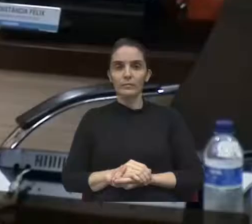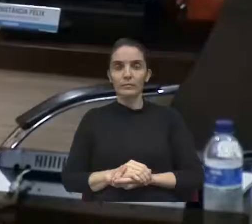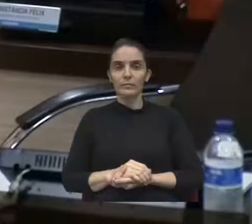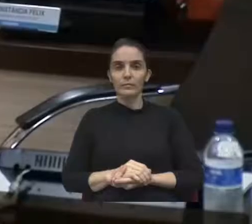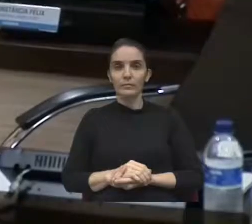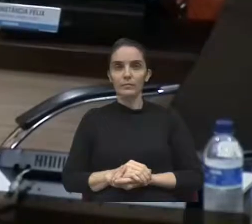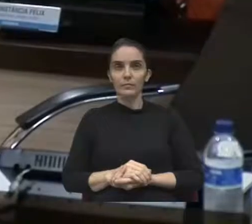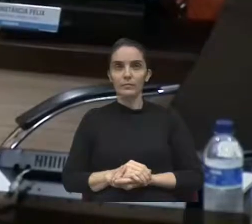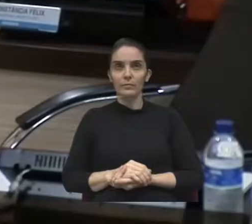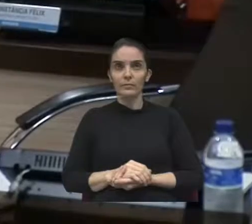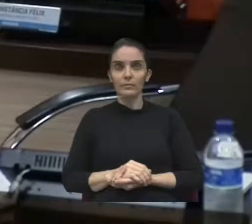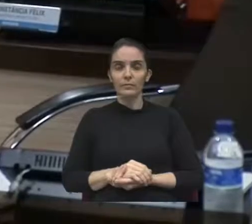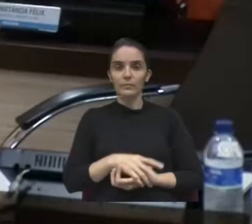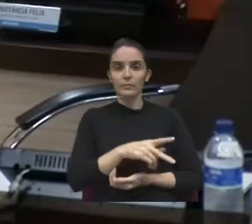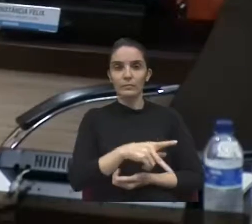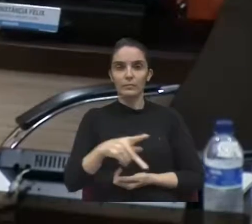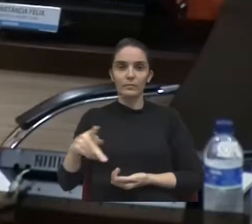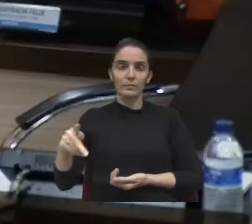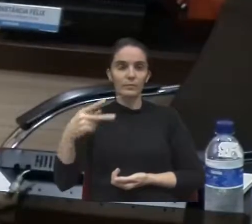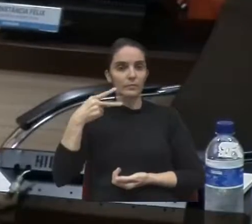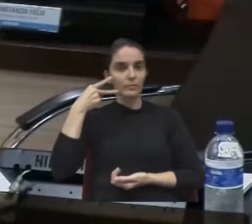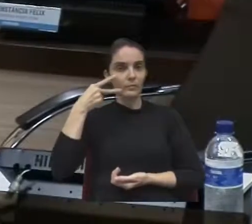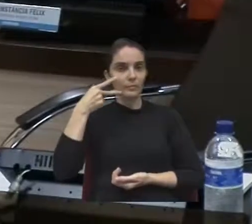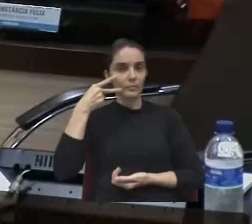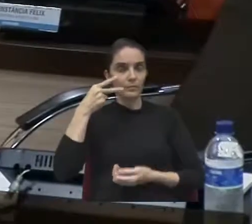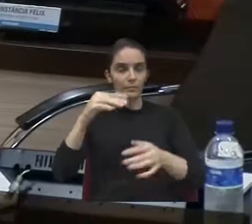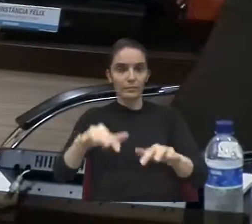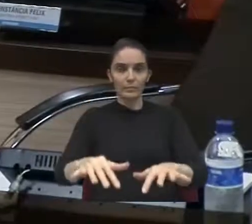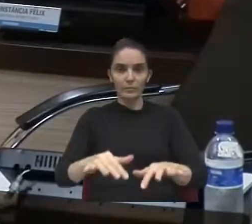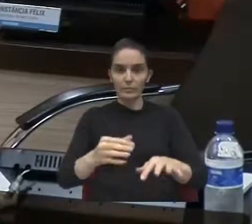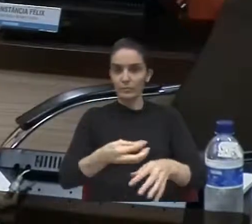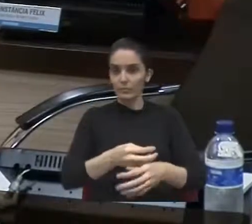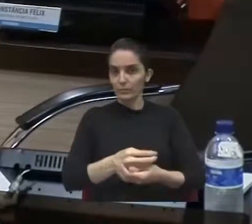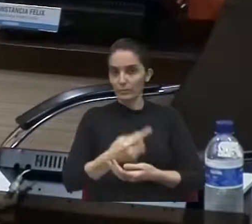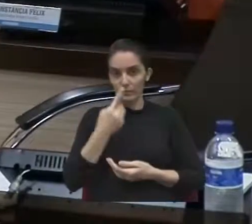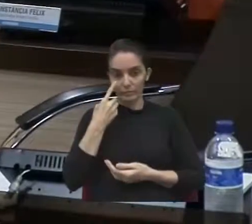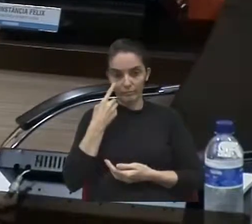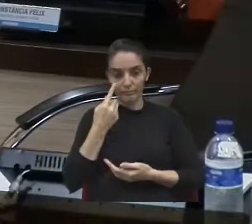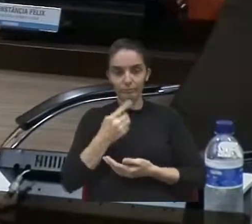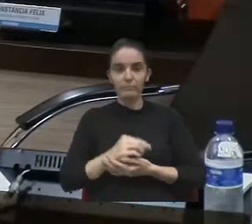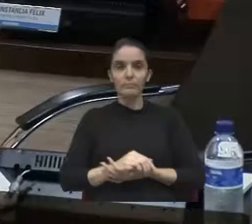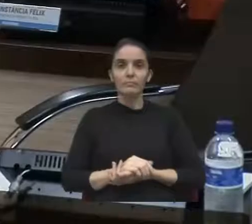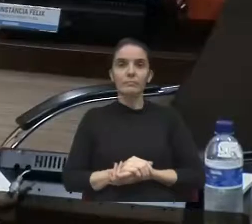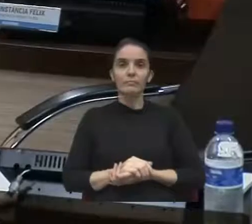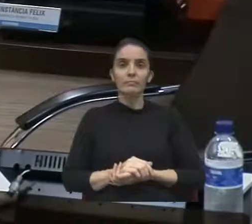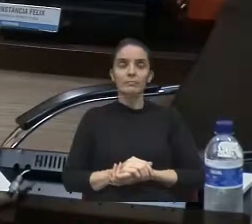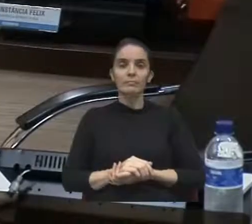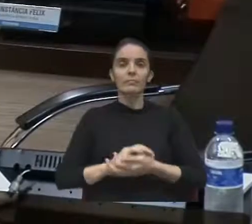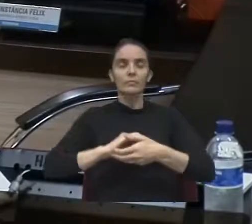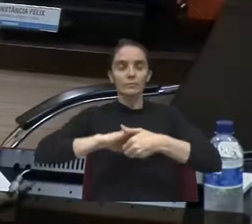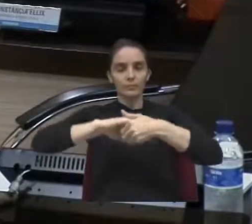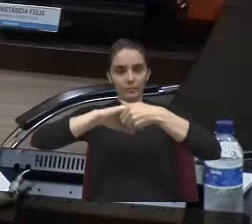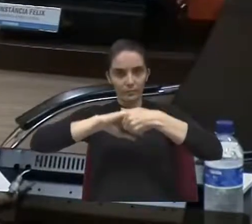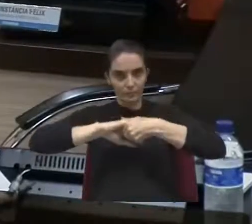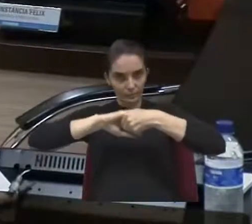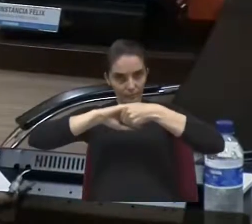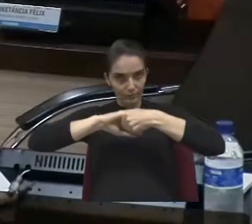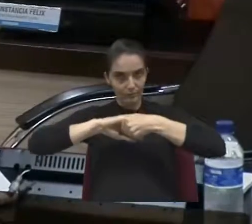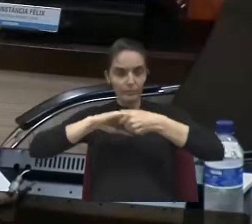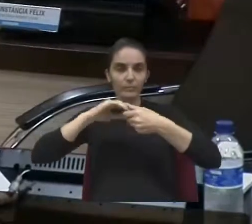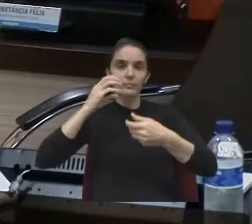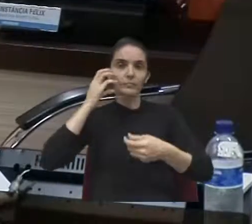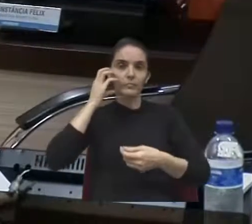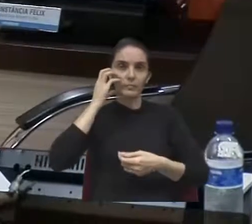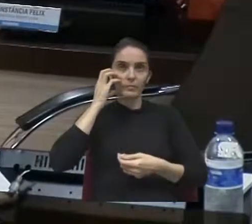Excelentíssimo presidente, nobres pares, público que nos acompanha, levanto-me para parabenizar pelo projeto, o vereador Dr.